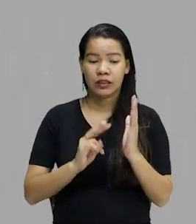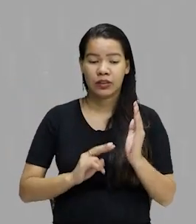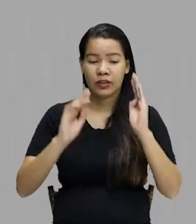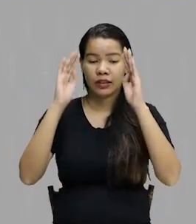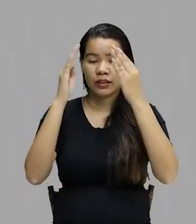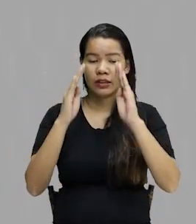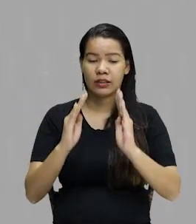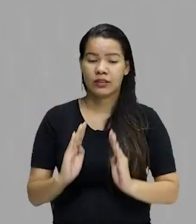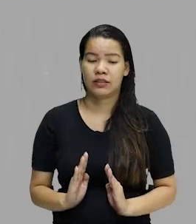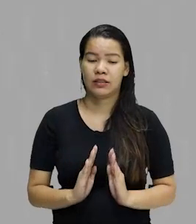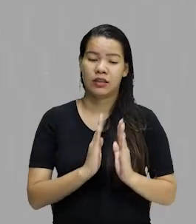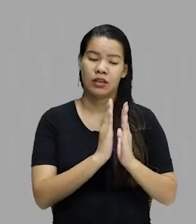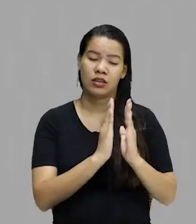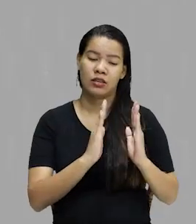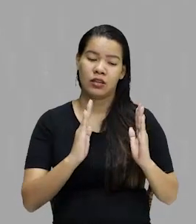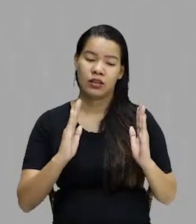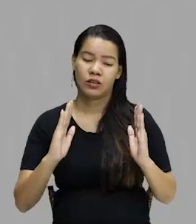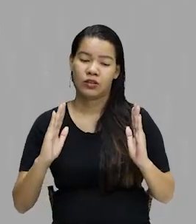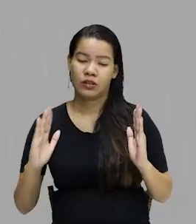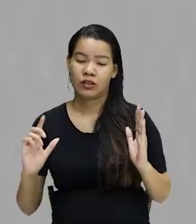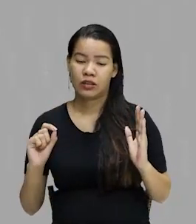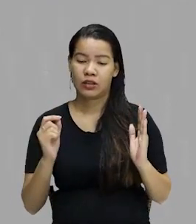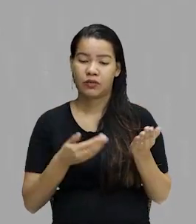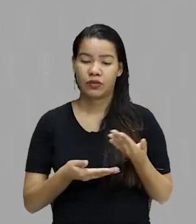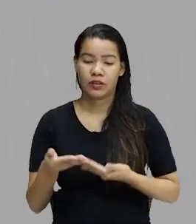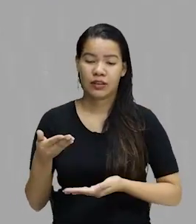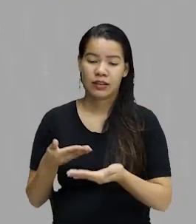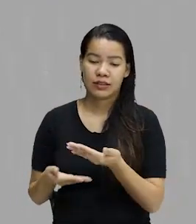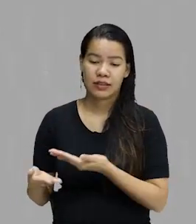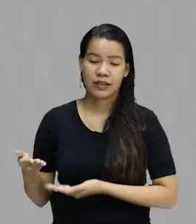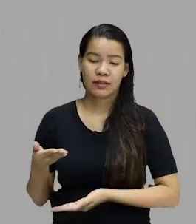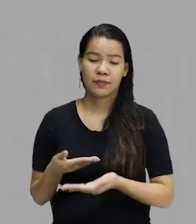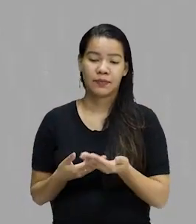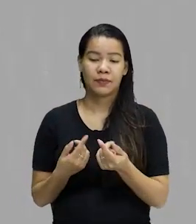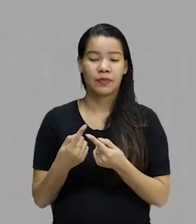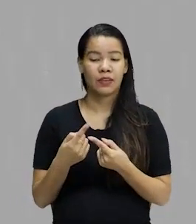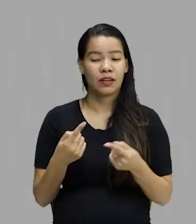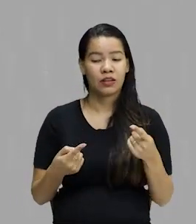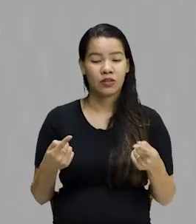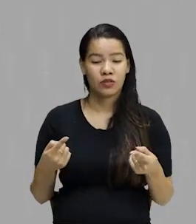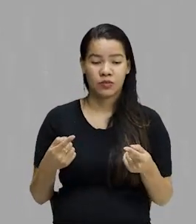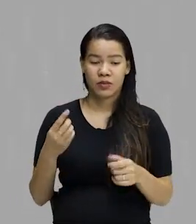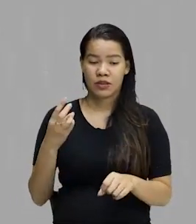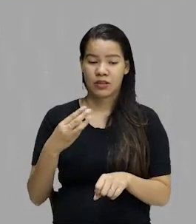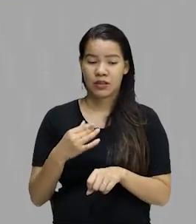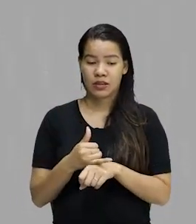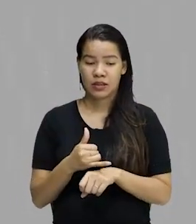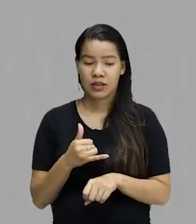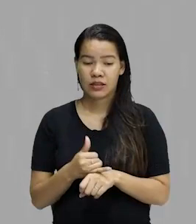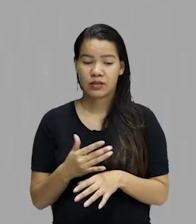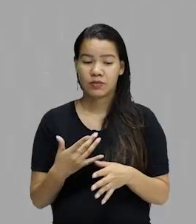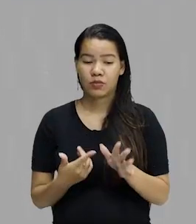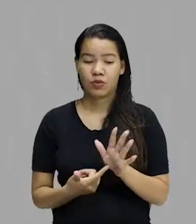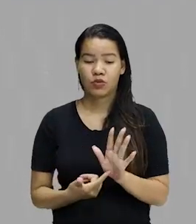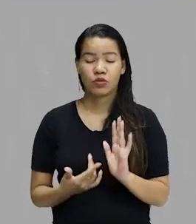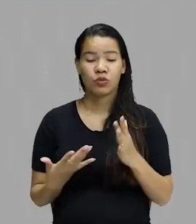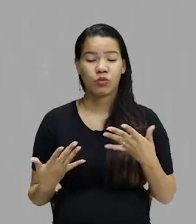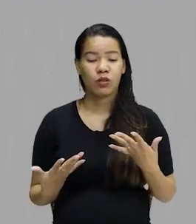a reatividade dos metais, indique qual reação que irá ocorrer